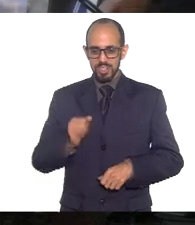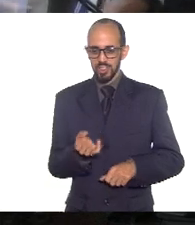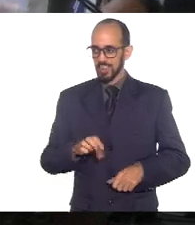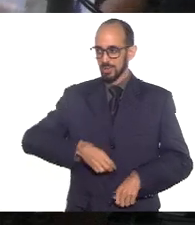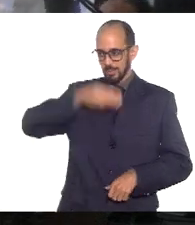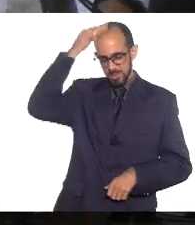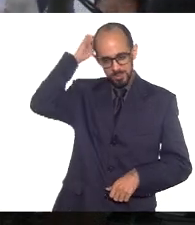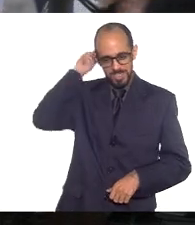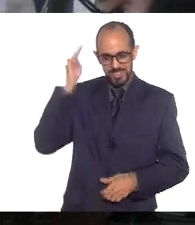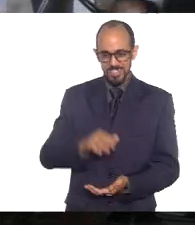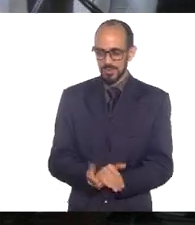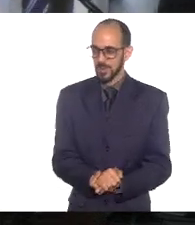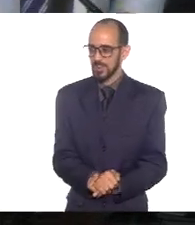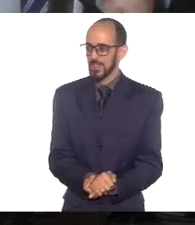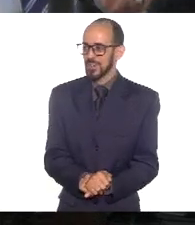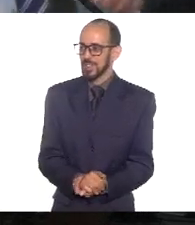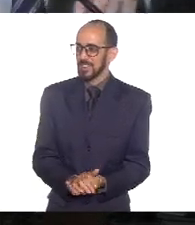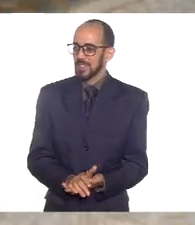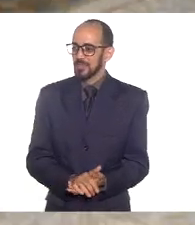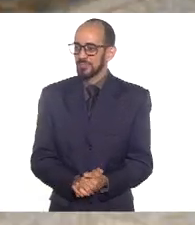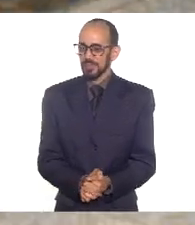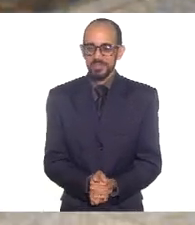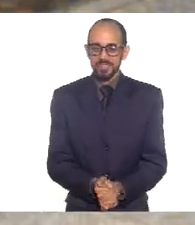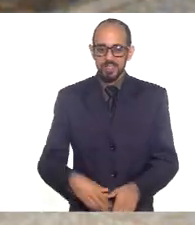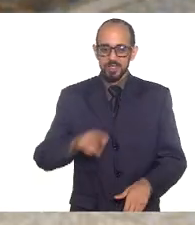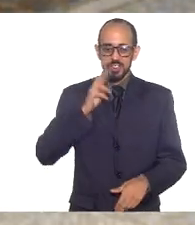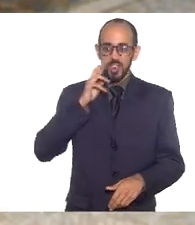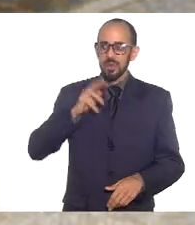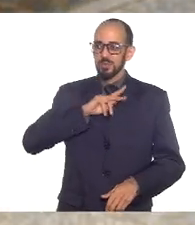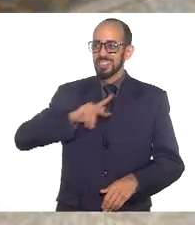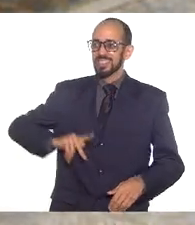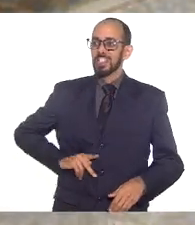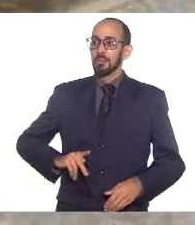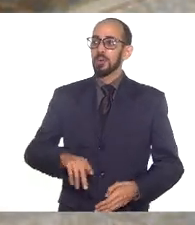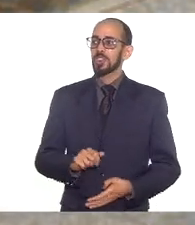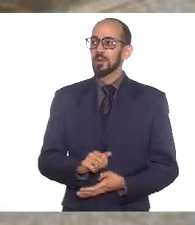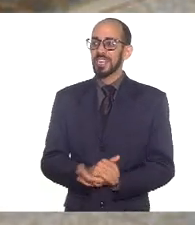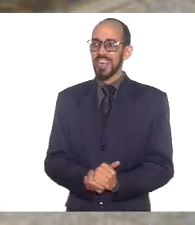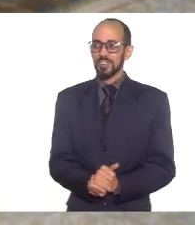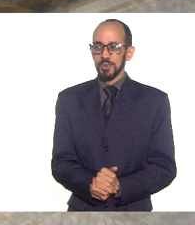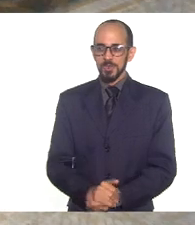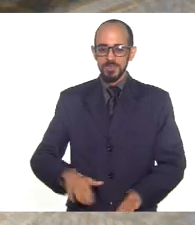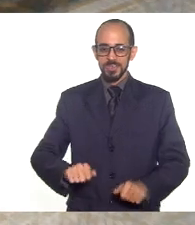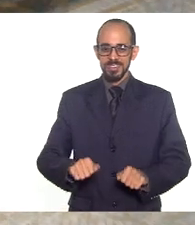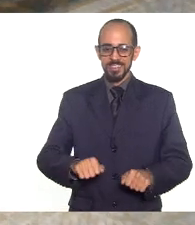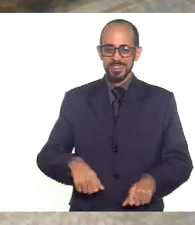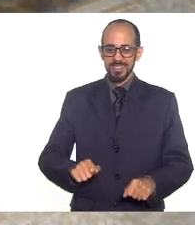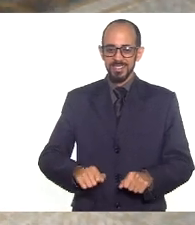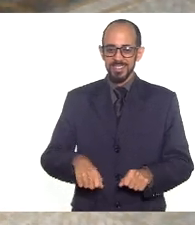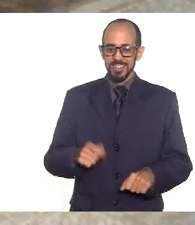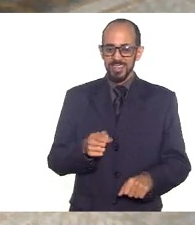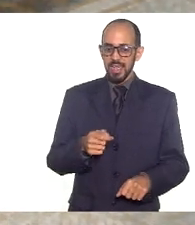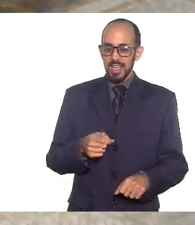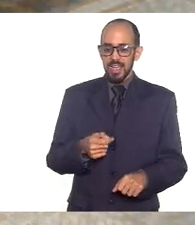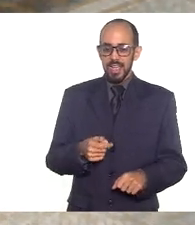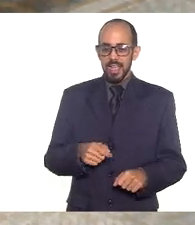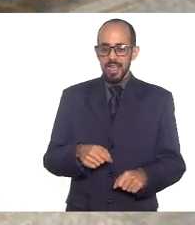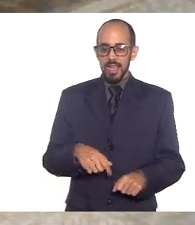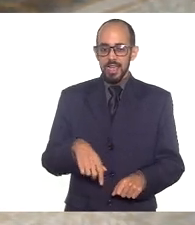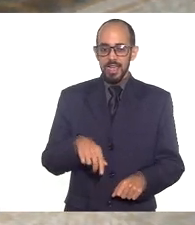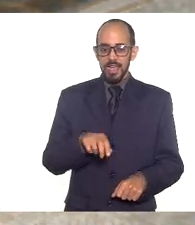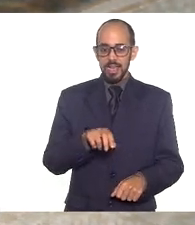mas Pacheco o seu presente parecer é favorável de menos 1 3 e 5